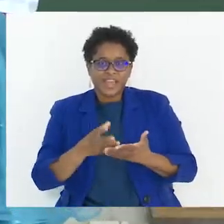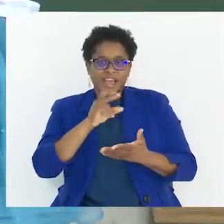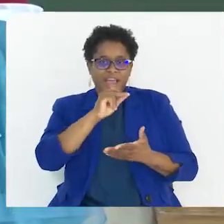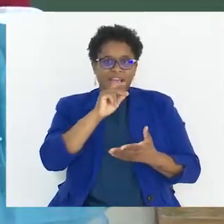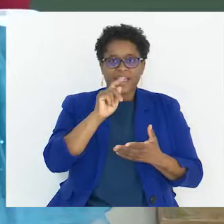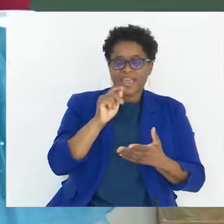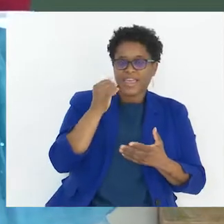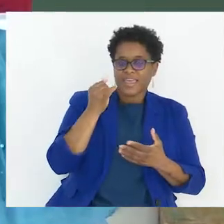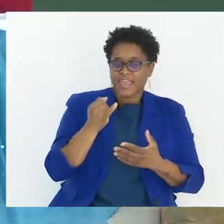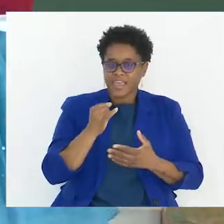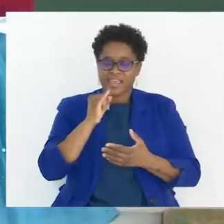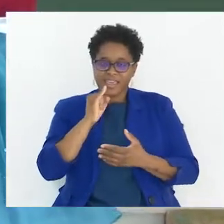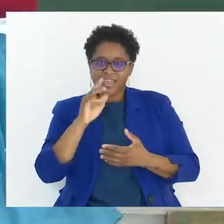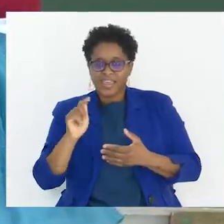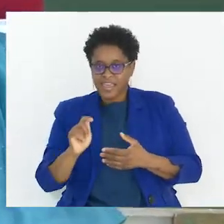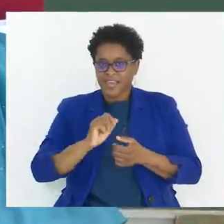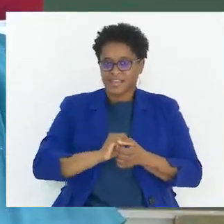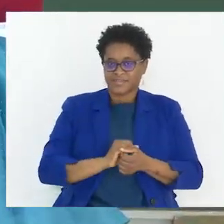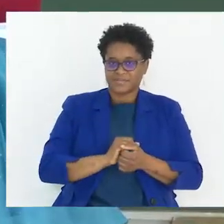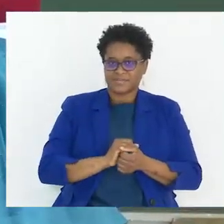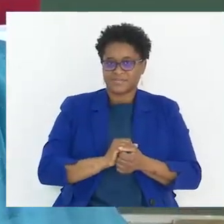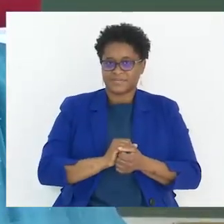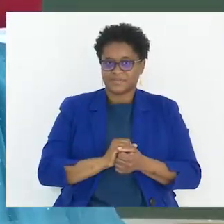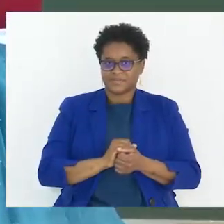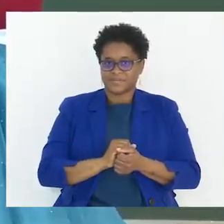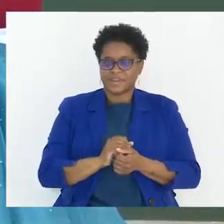Oh yeah!